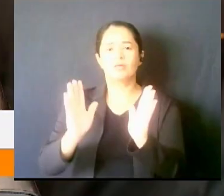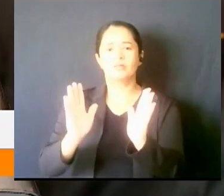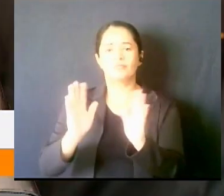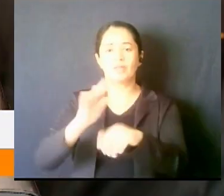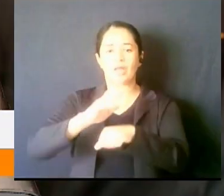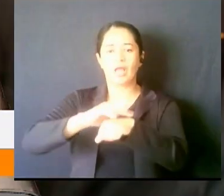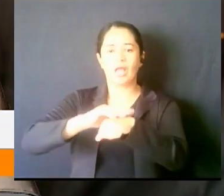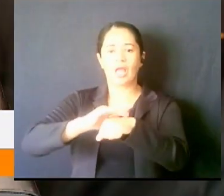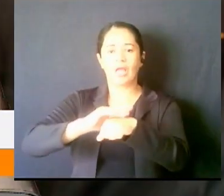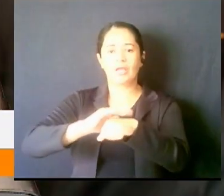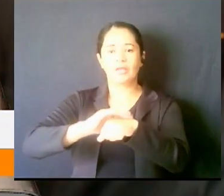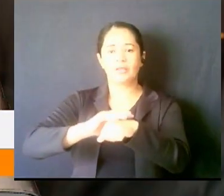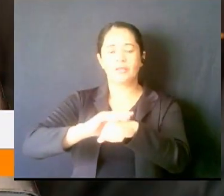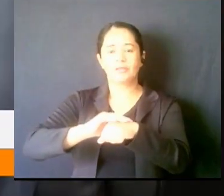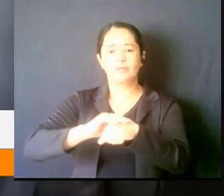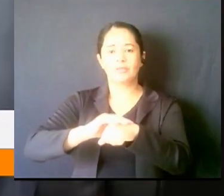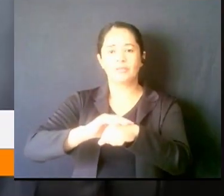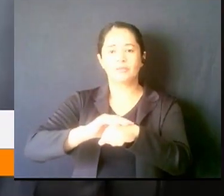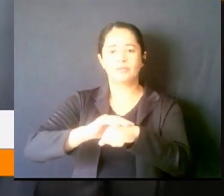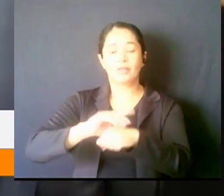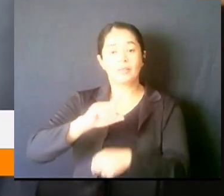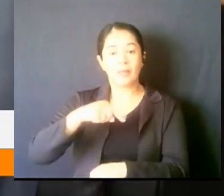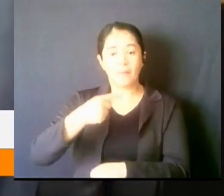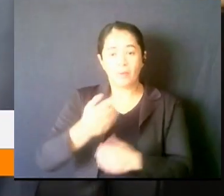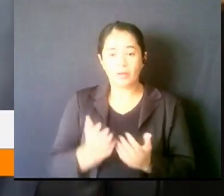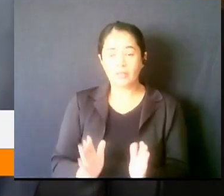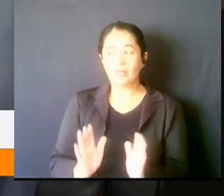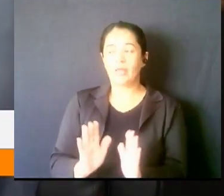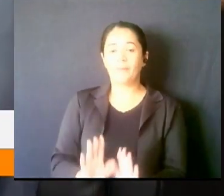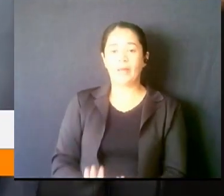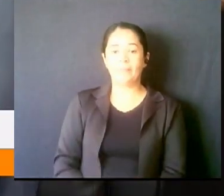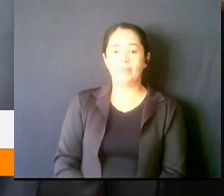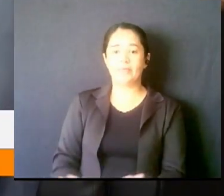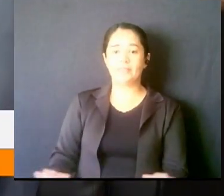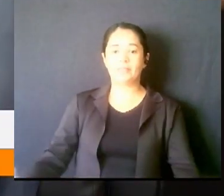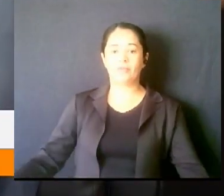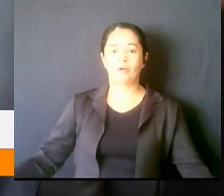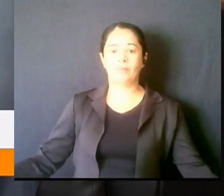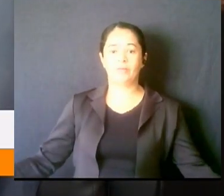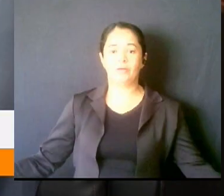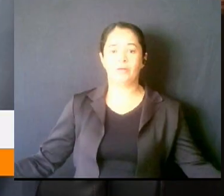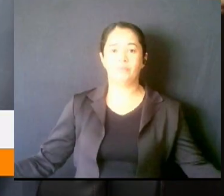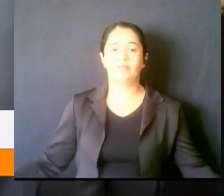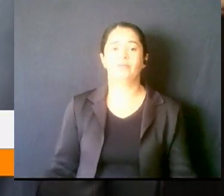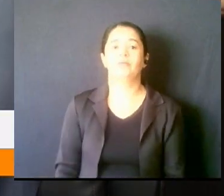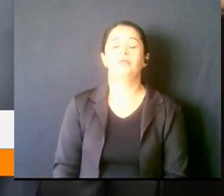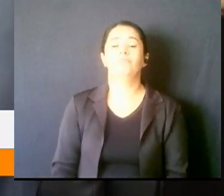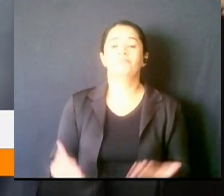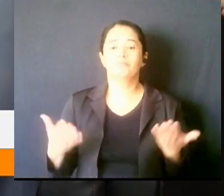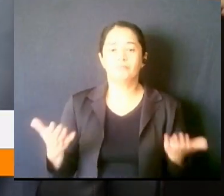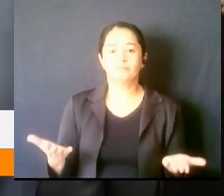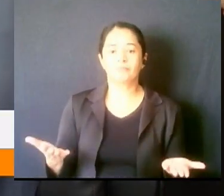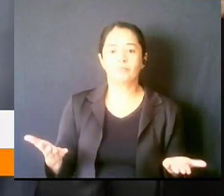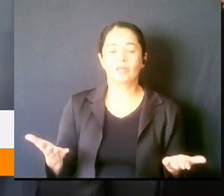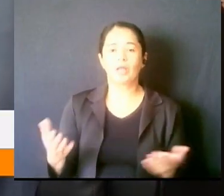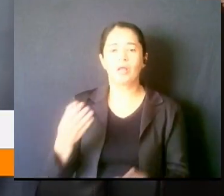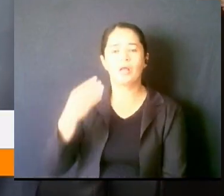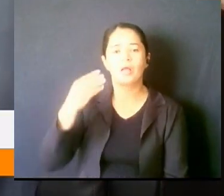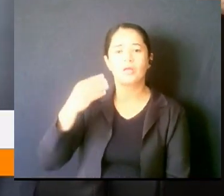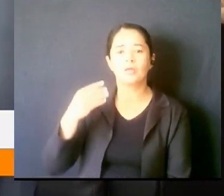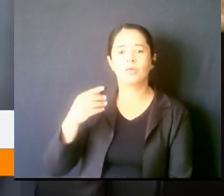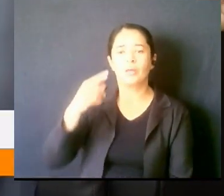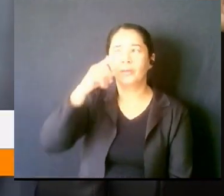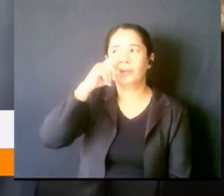depois do nascimento, são menos frequentes. Eu quero dizer o seguinte, por exemplo, a chance de fazer uma cesárea numa